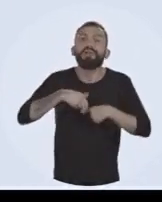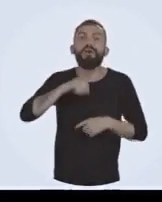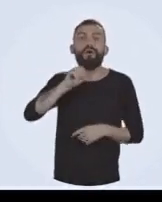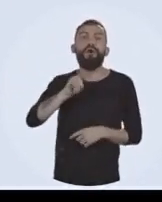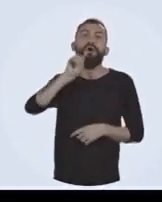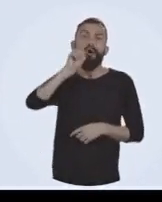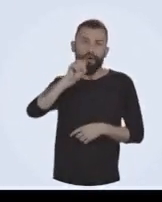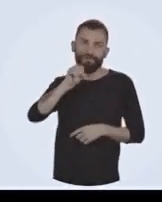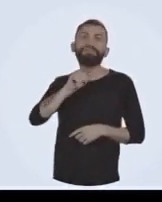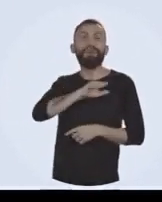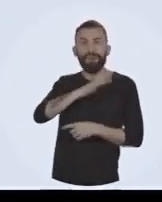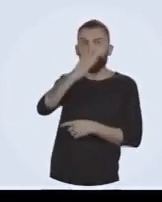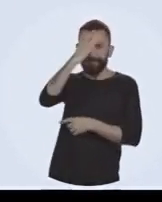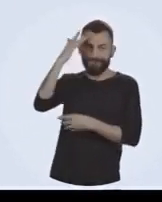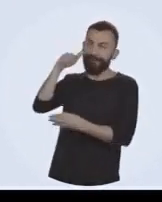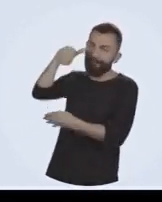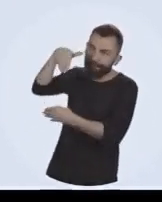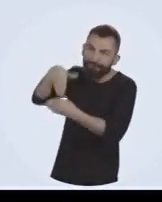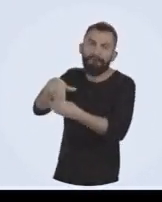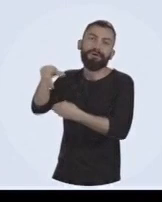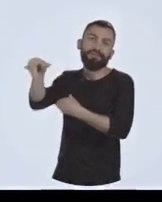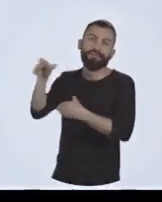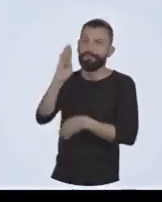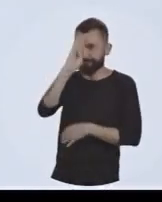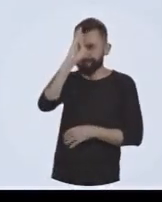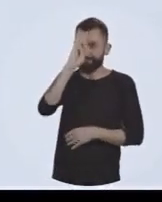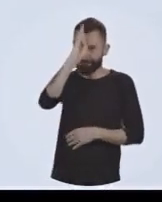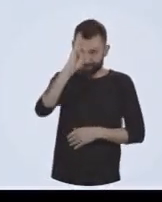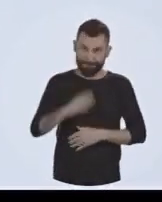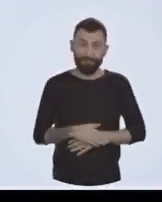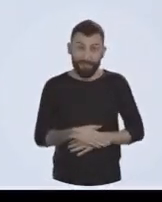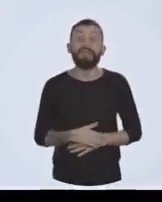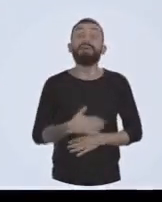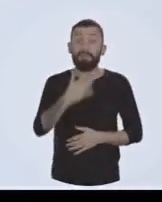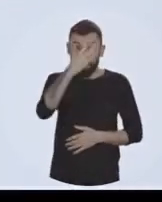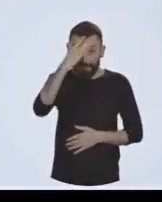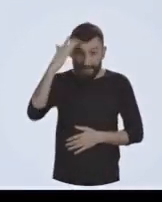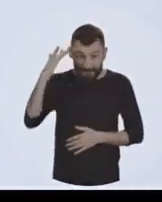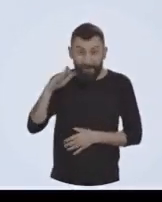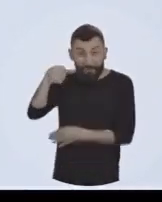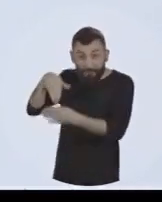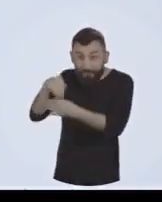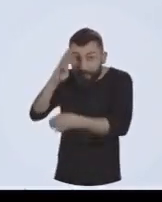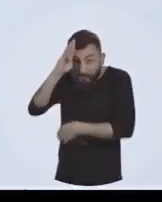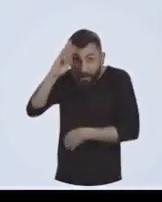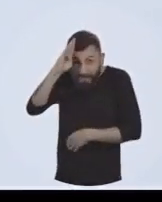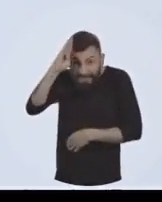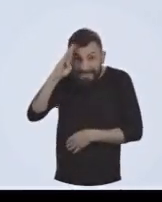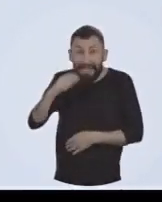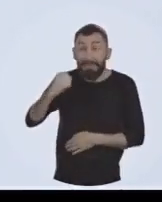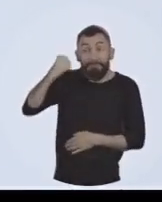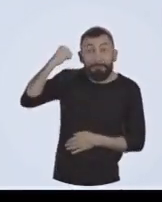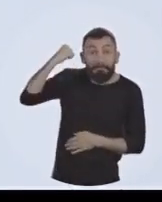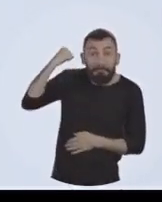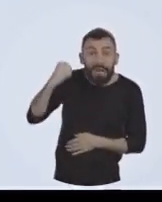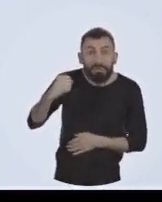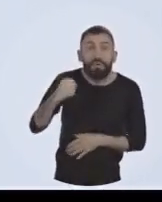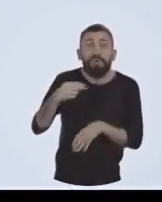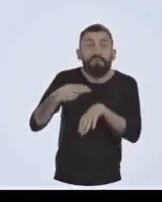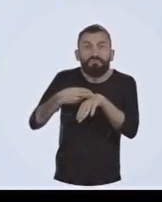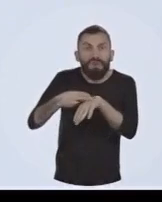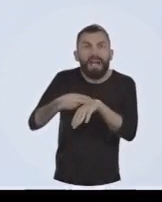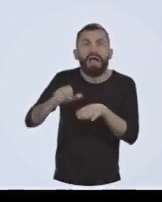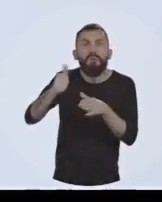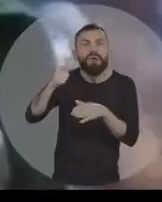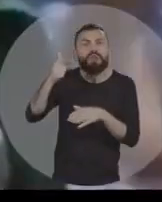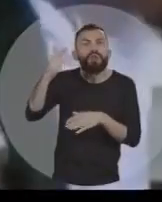de alguns seguidores do candidato Jair Bolsonaro. Um deles matou com 12 facadas um pai de família só porque ele afirmou